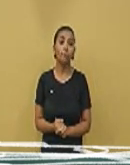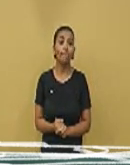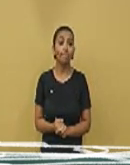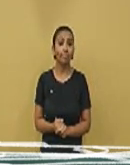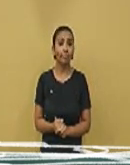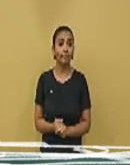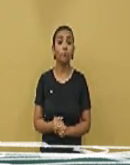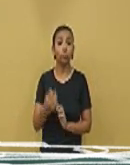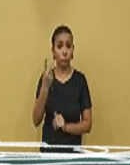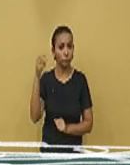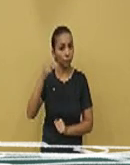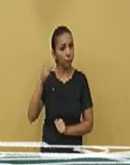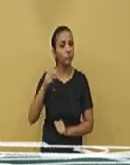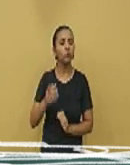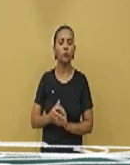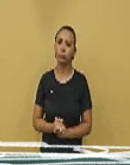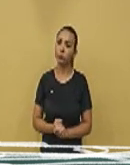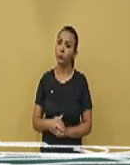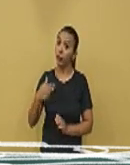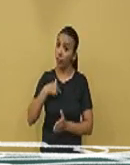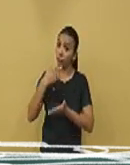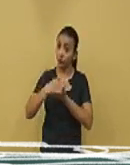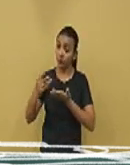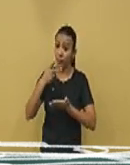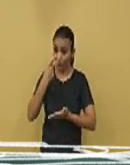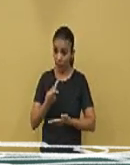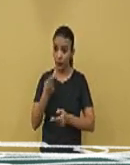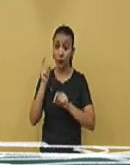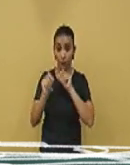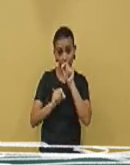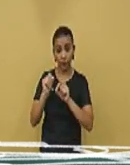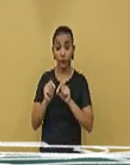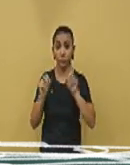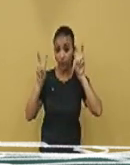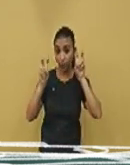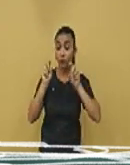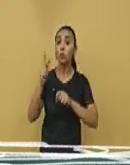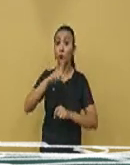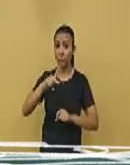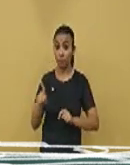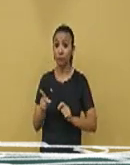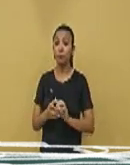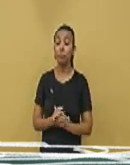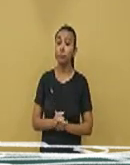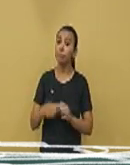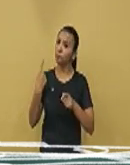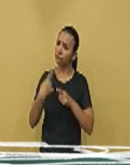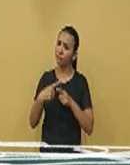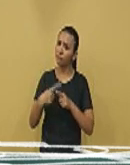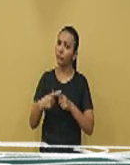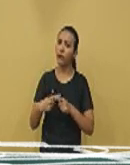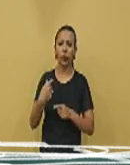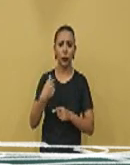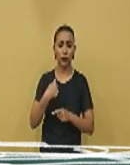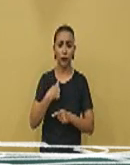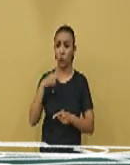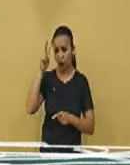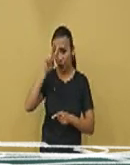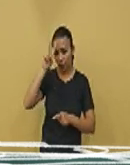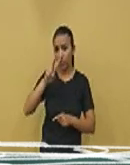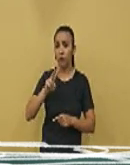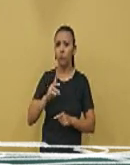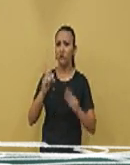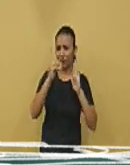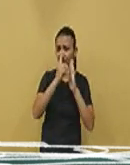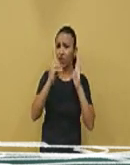2 minutos, professor. Bom, eu vou iniciar com a questão dos docentes, e apesar de que eu não vou lembrar o número do